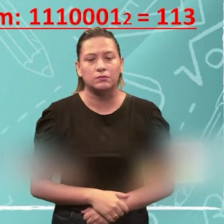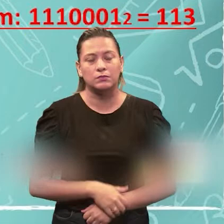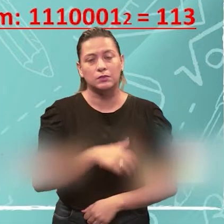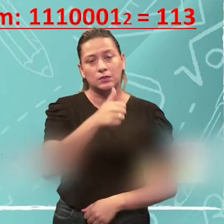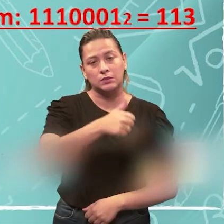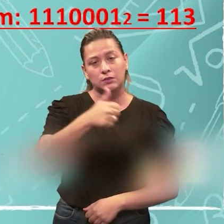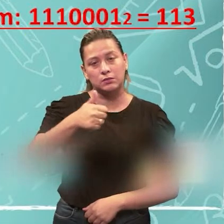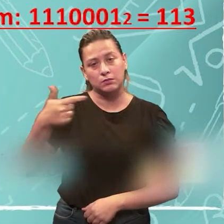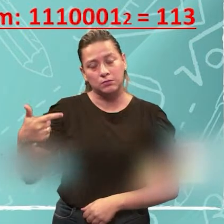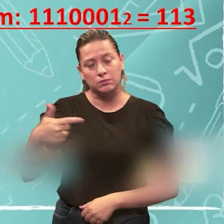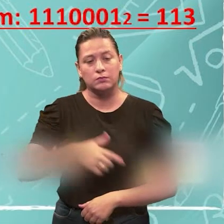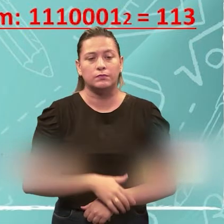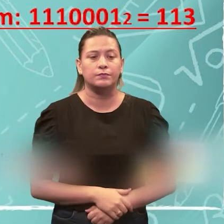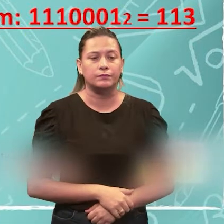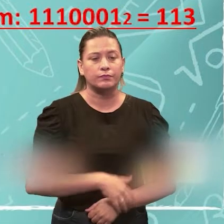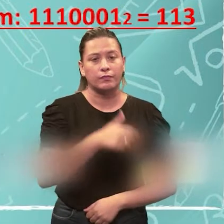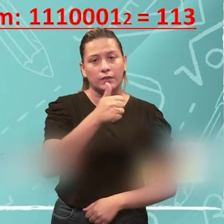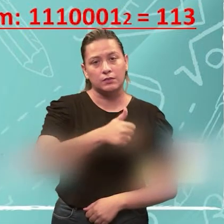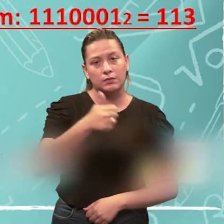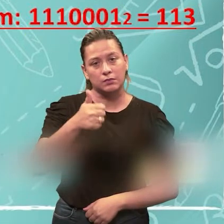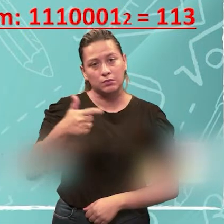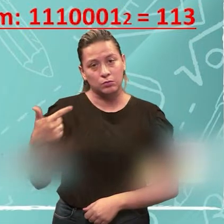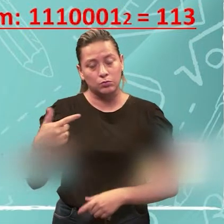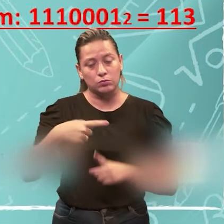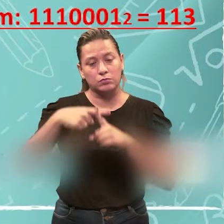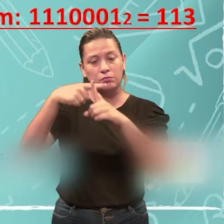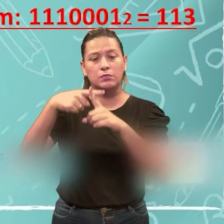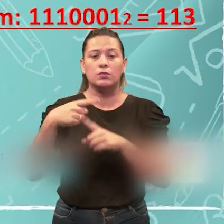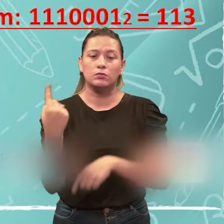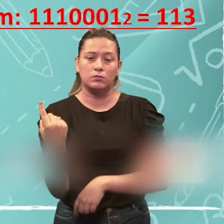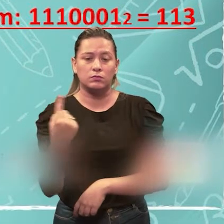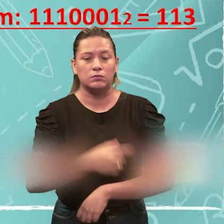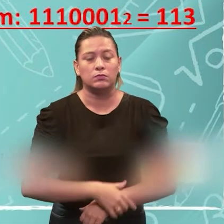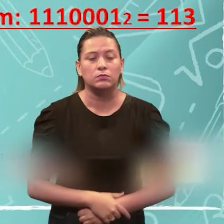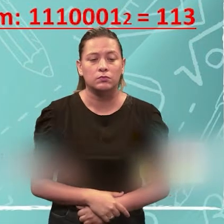16, 112. 112 mais